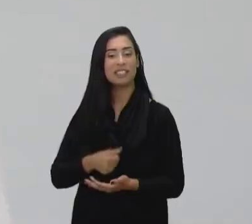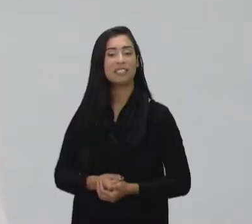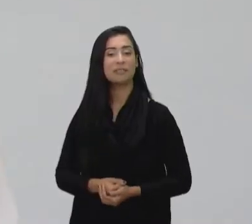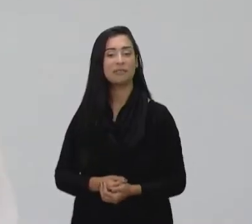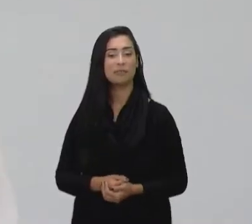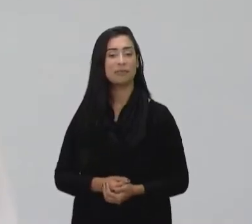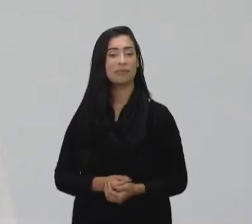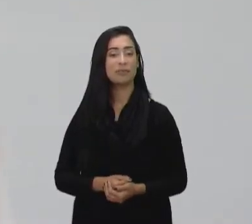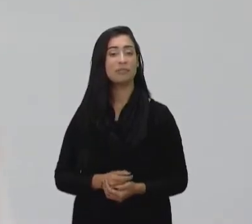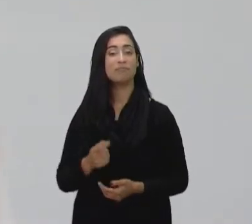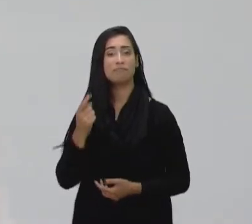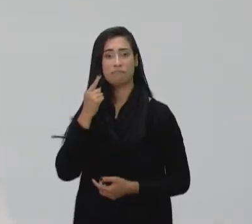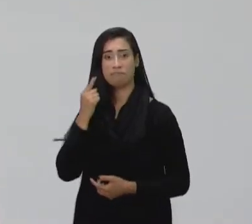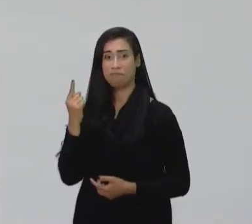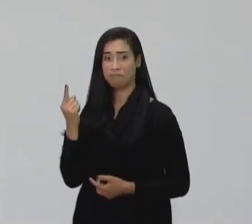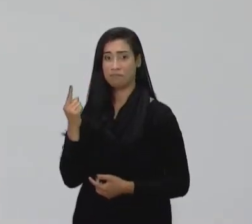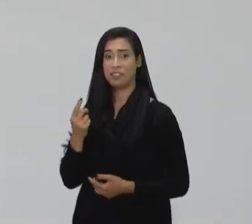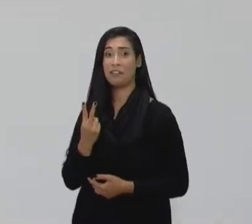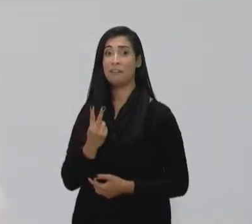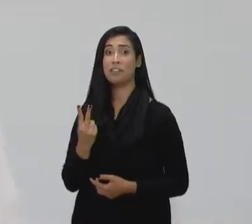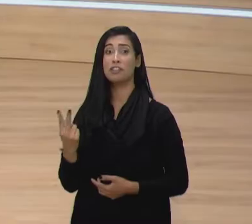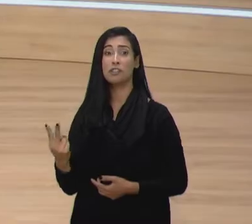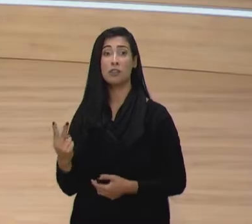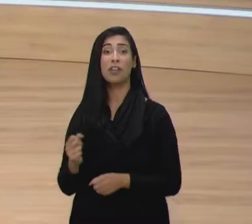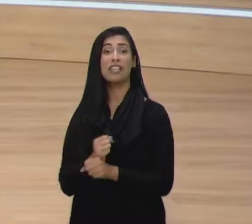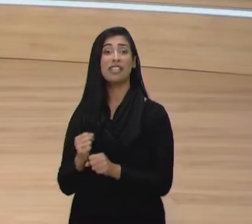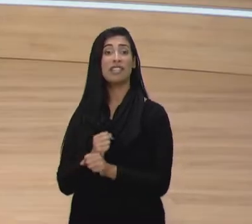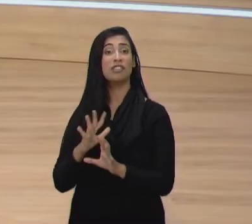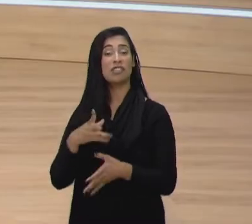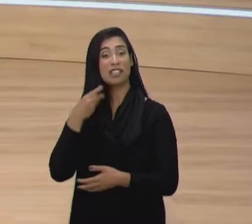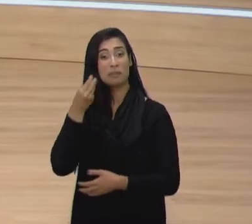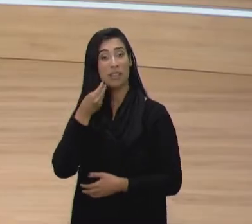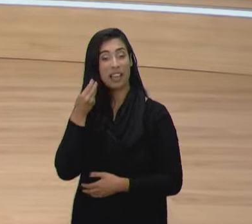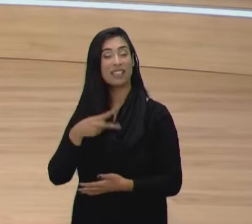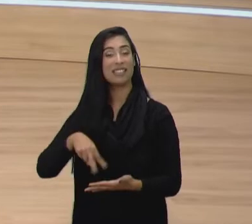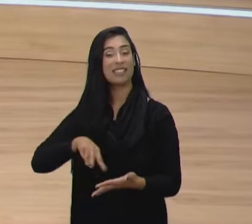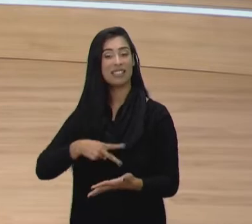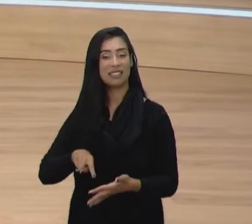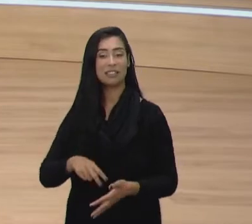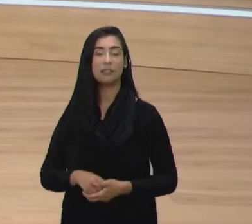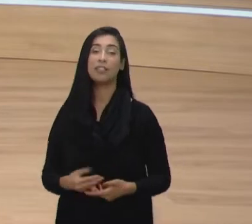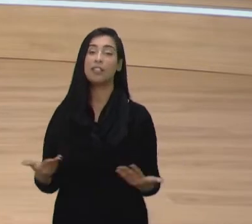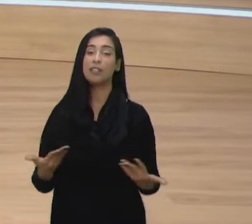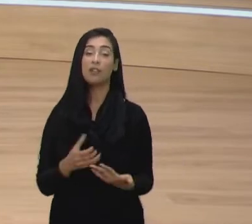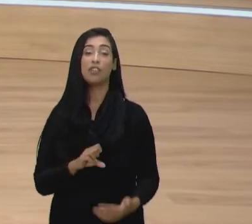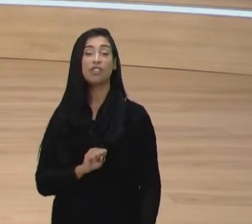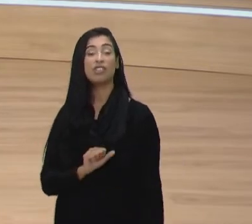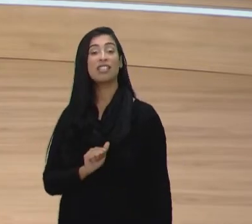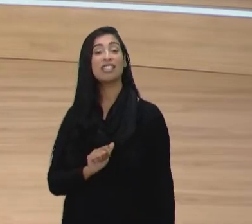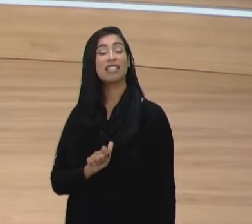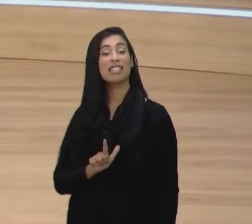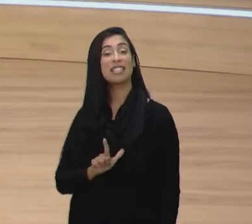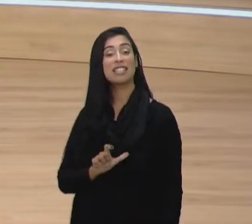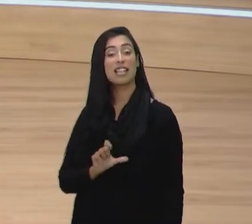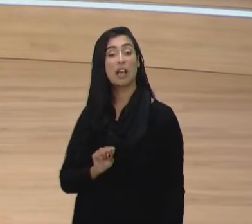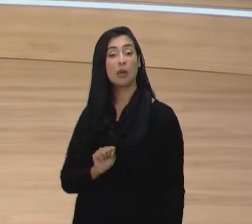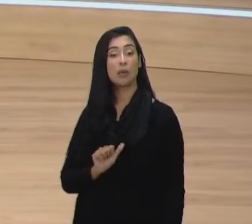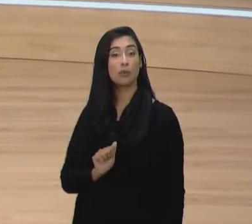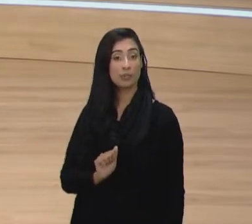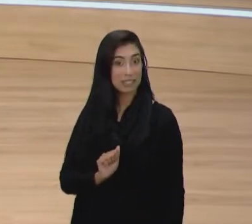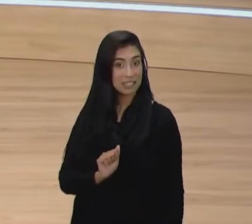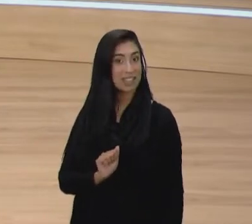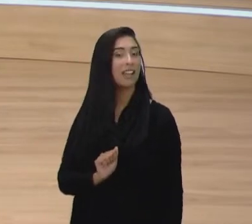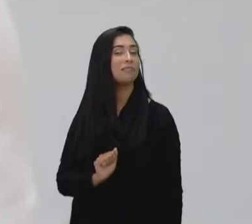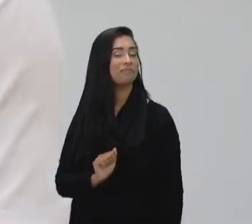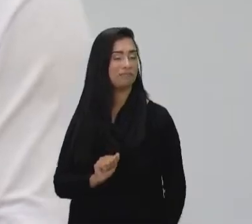há pouquinho só, pouquinho 22 mais. Anos. E hoje nós vamos falar sobre salsa. E vou começar com uma pergunta, que